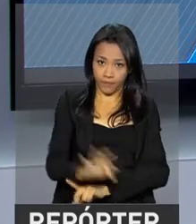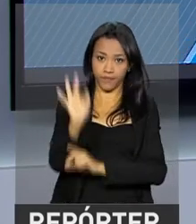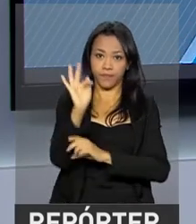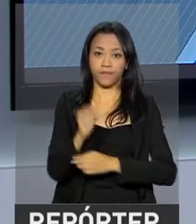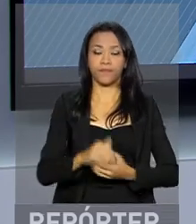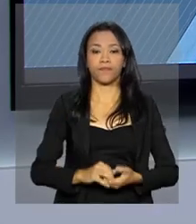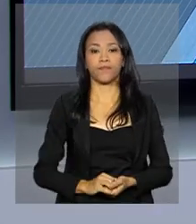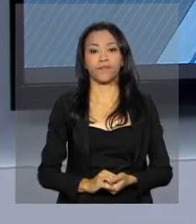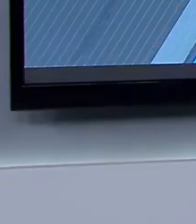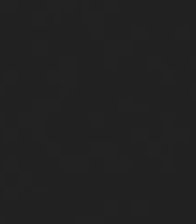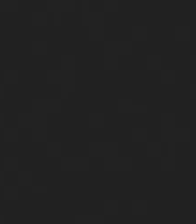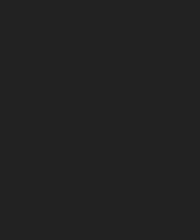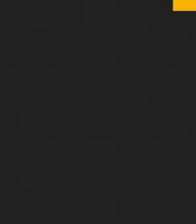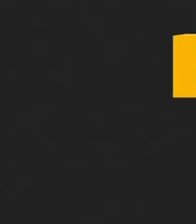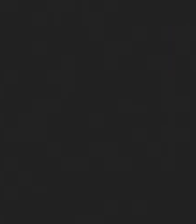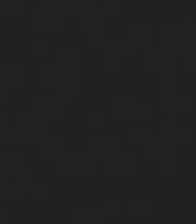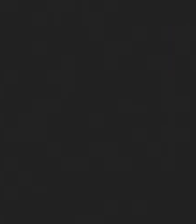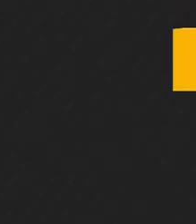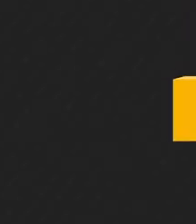federal